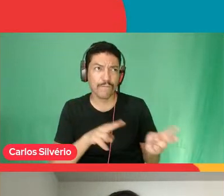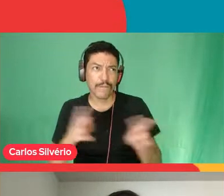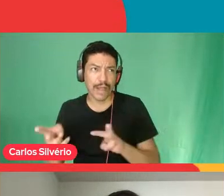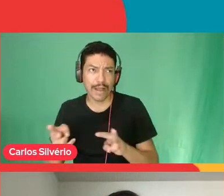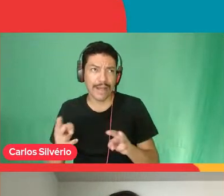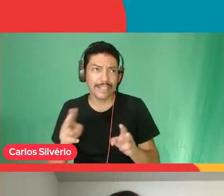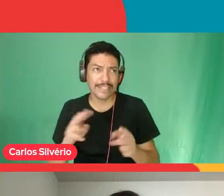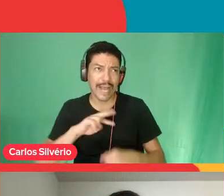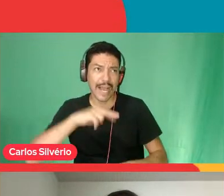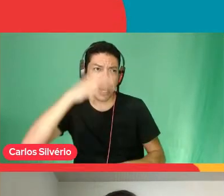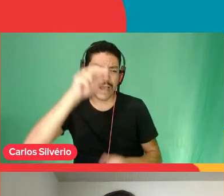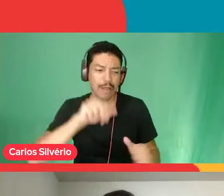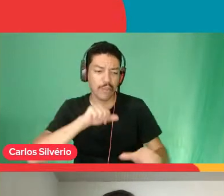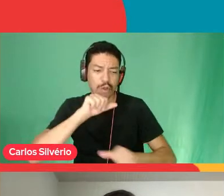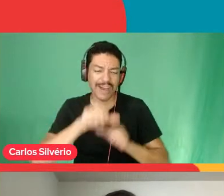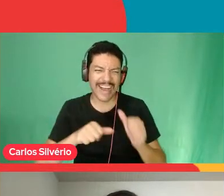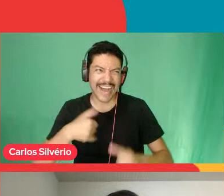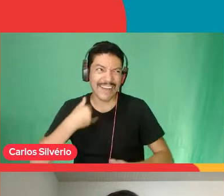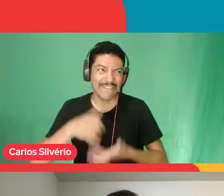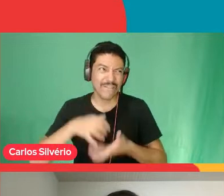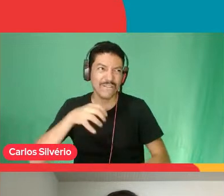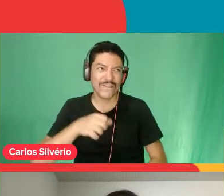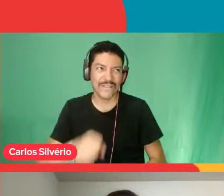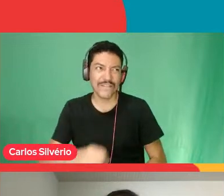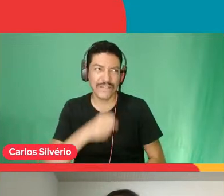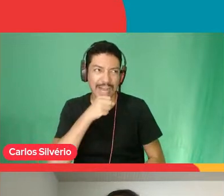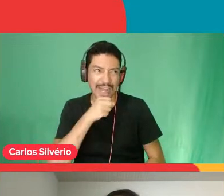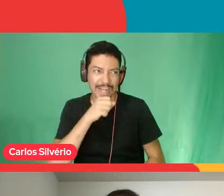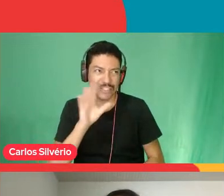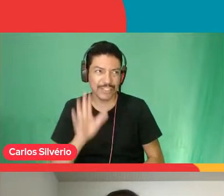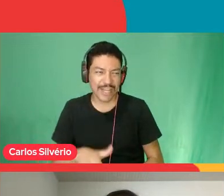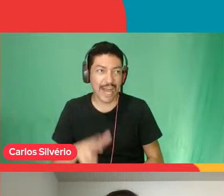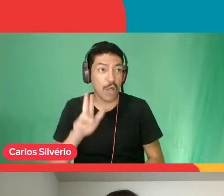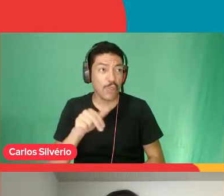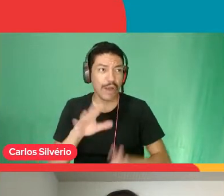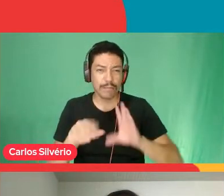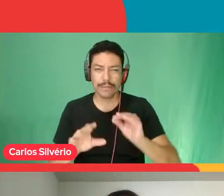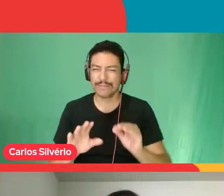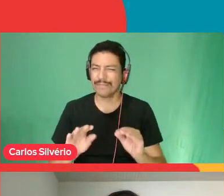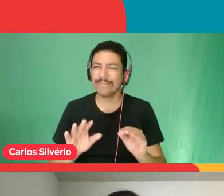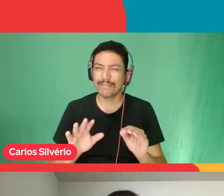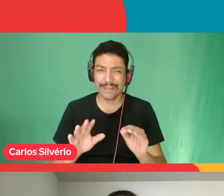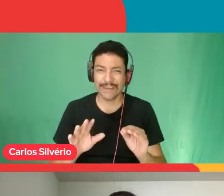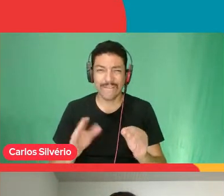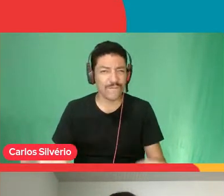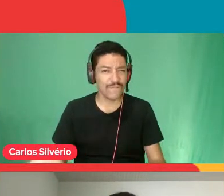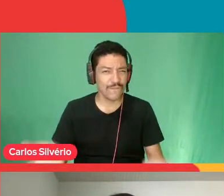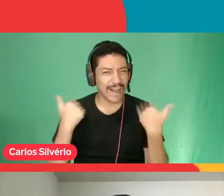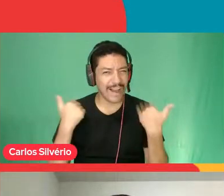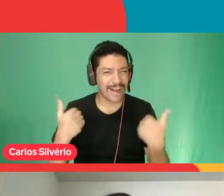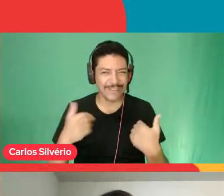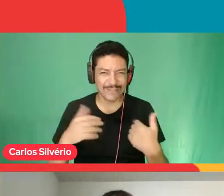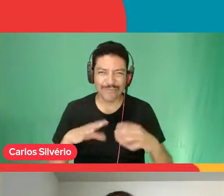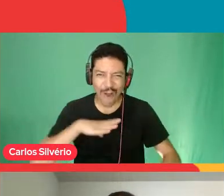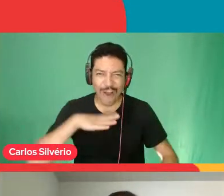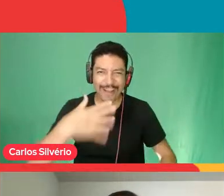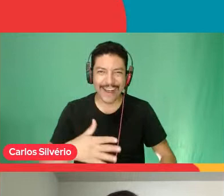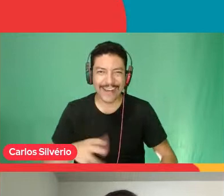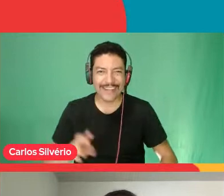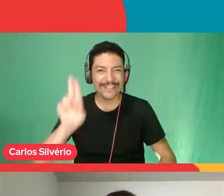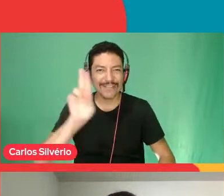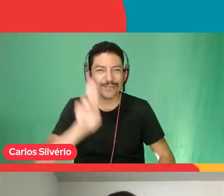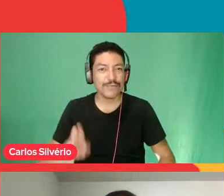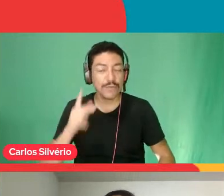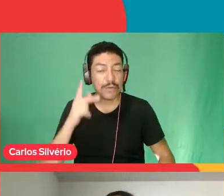Tô com medo, tô velha demais para isso, nunca mexi. Se joga e usa aí todo